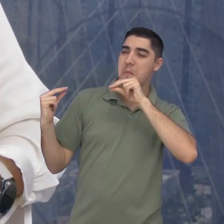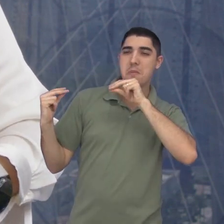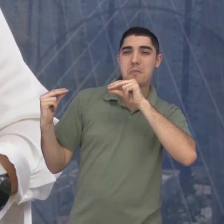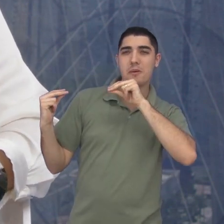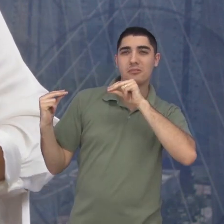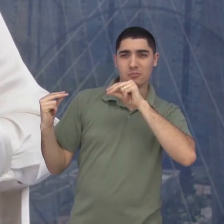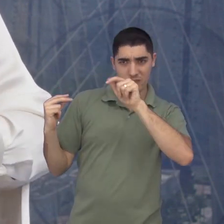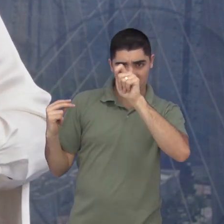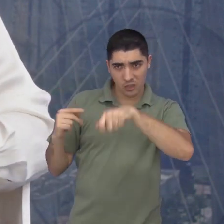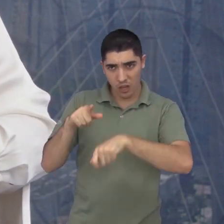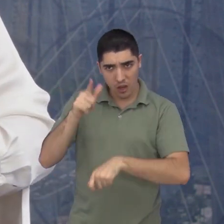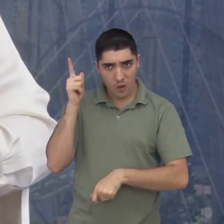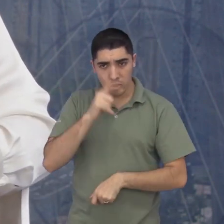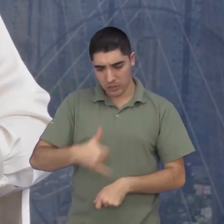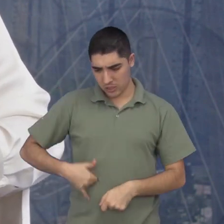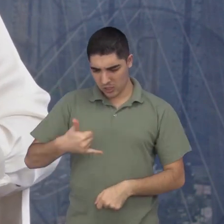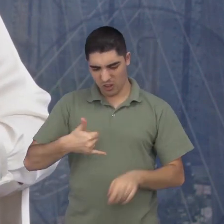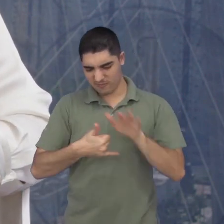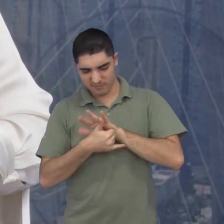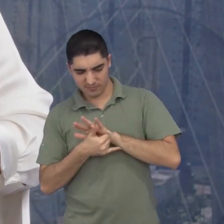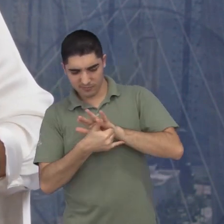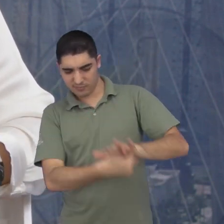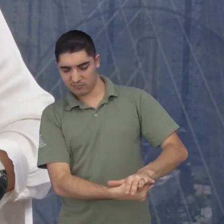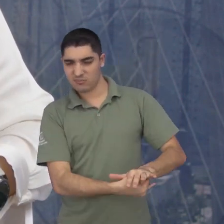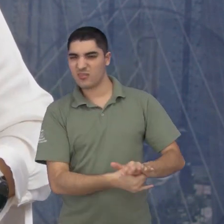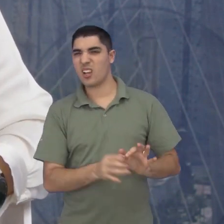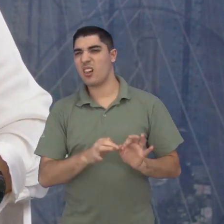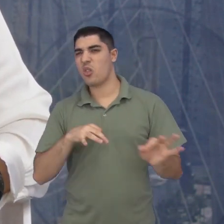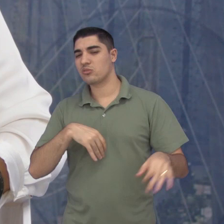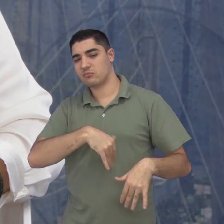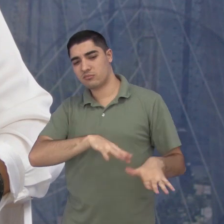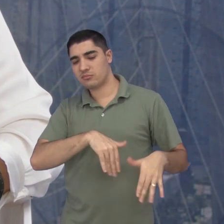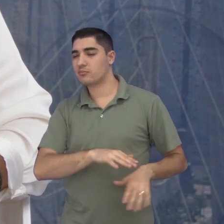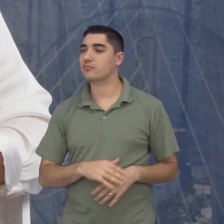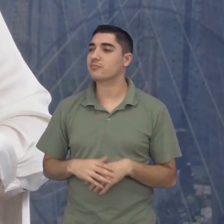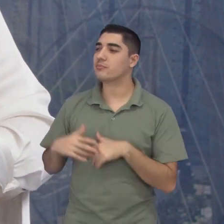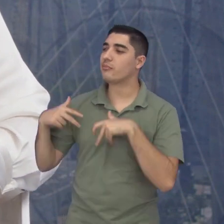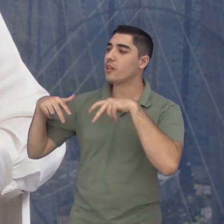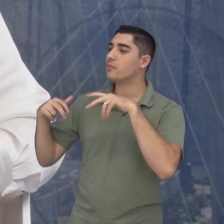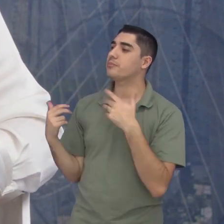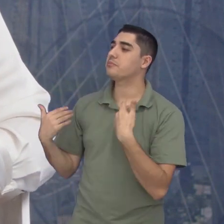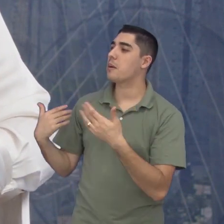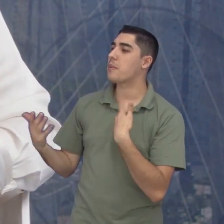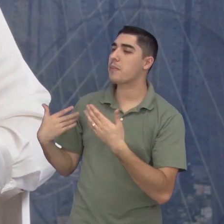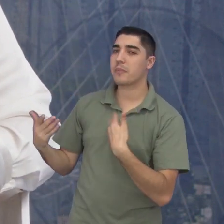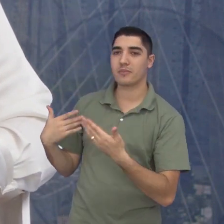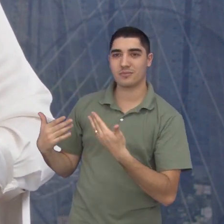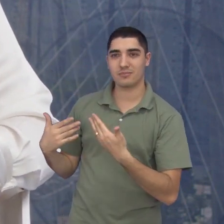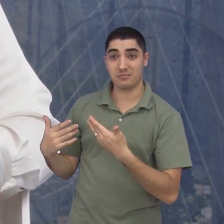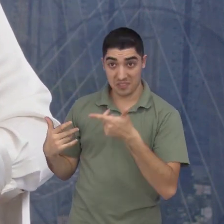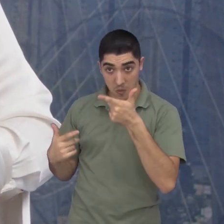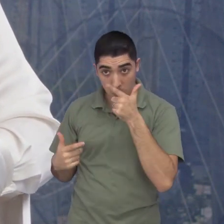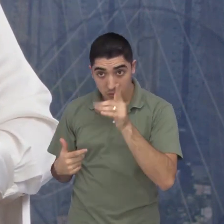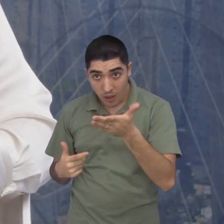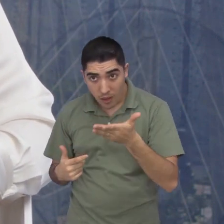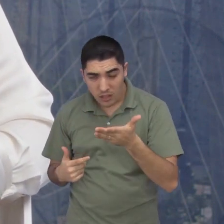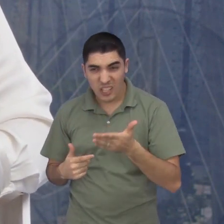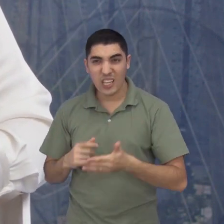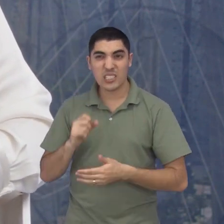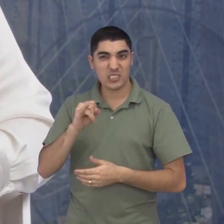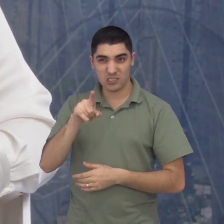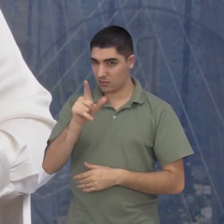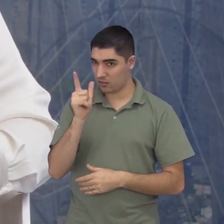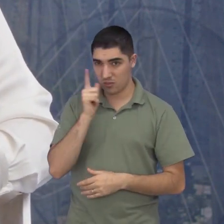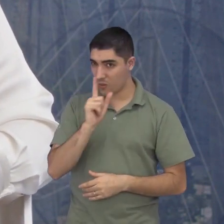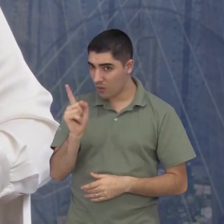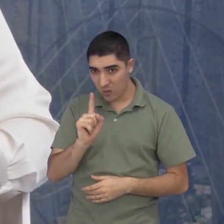seu celular longe da mesa, longe da sua mesinha de cabeceira na hora que você vai dormir? Se você respondeu não para essas